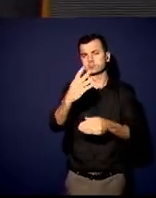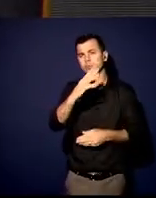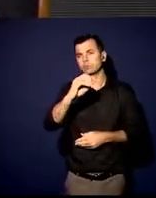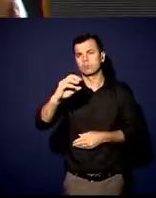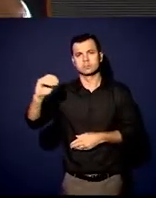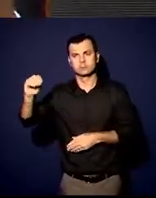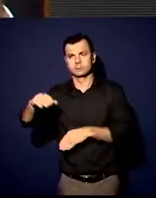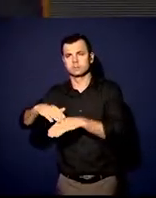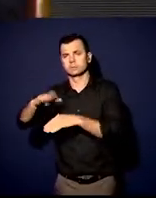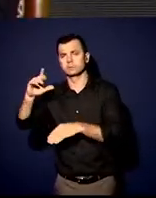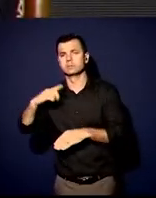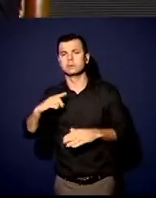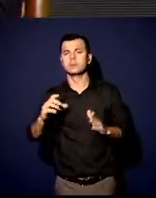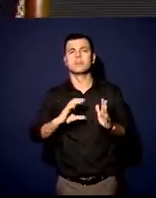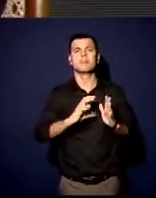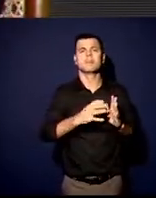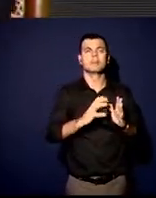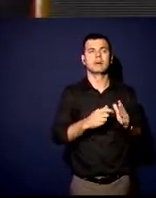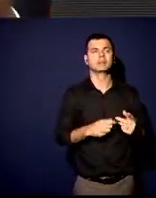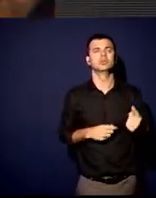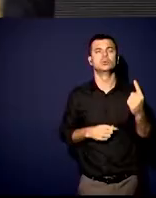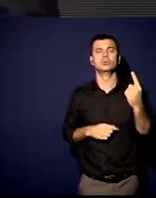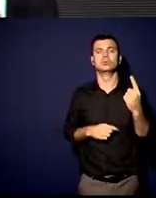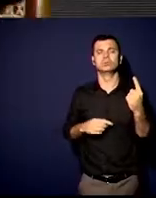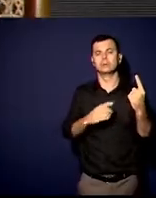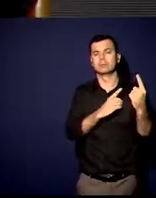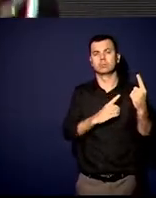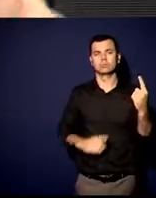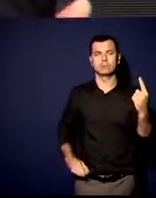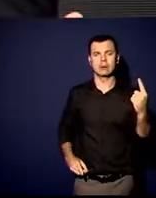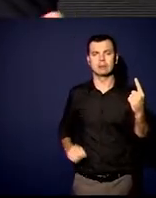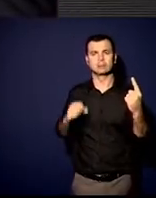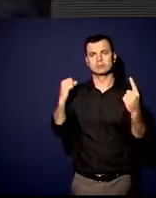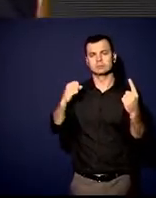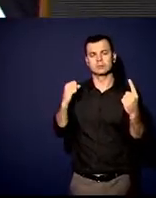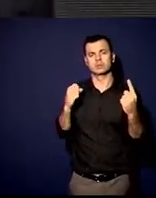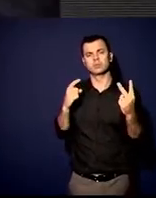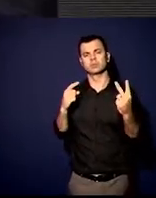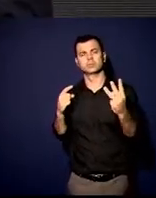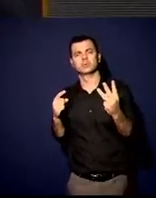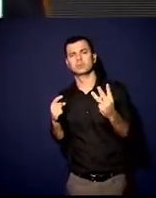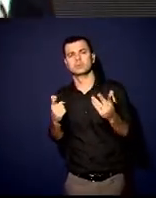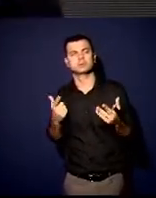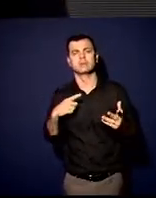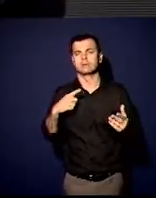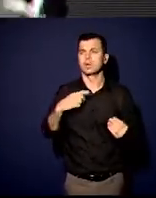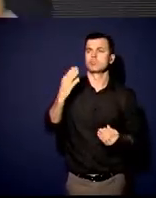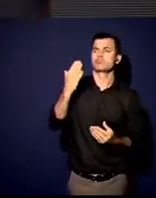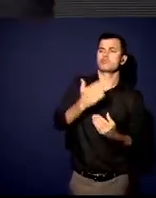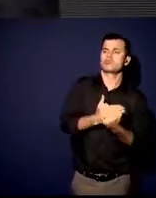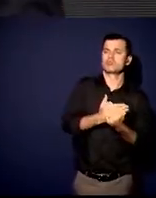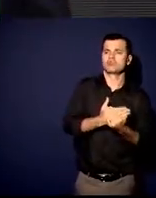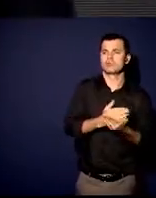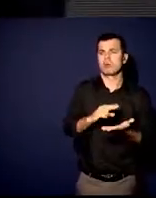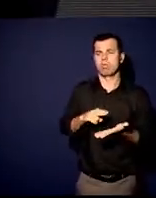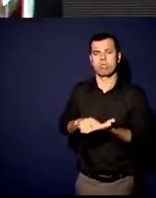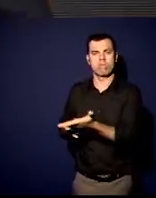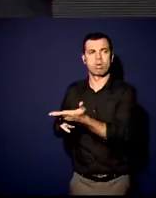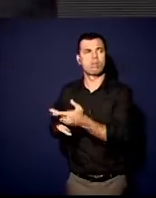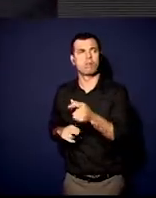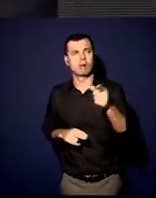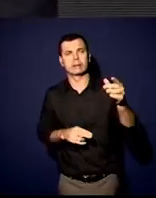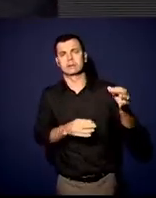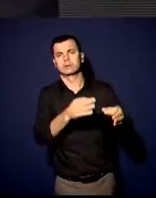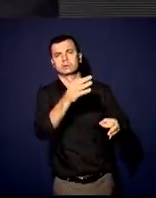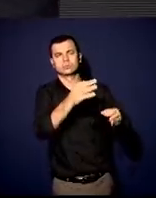quórum e partido com um deputado dois senadores ou vice-versa vai e entra com a Di uma dpf judicializa e o Supremo julga e